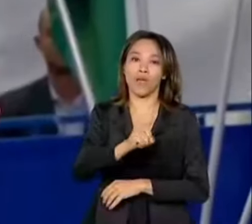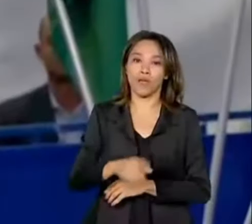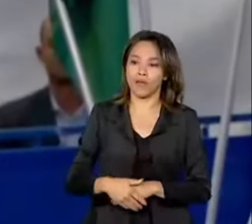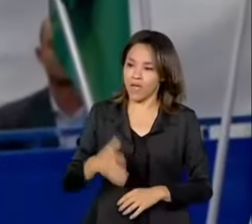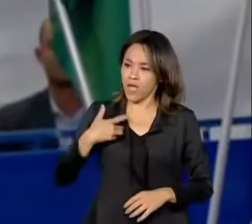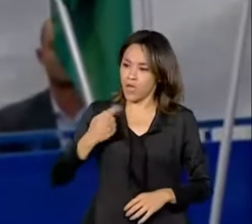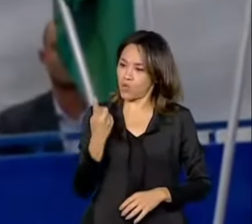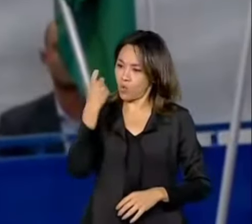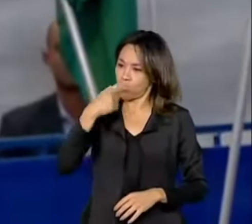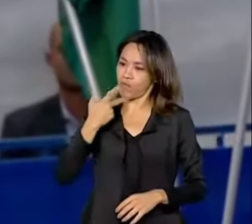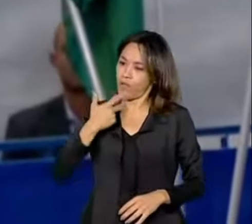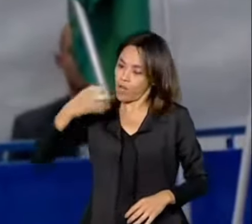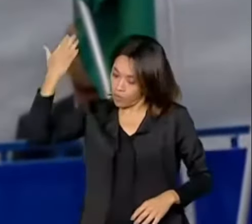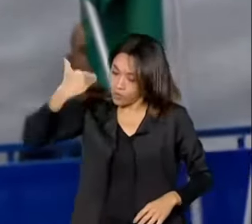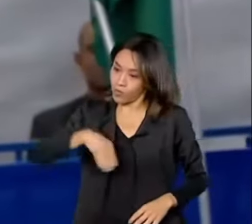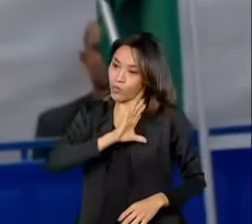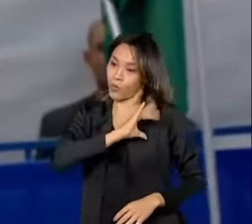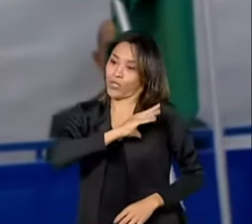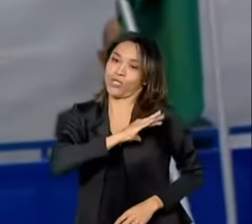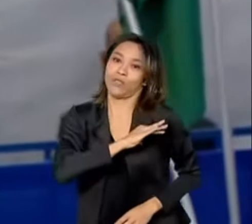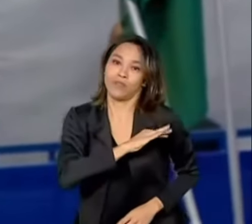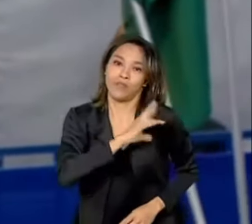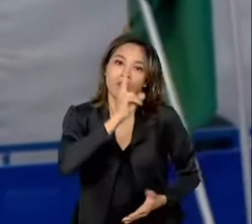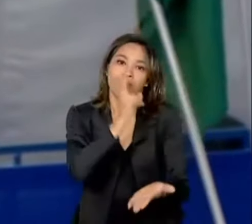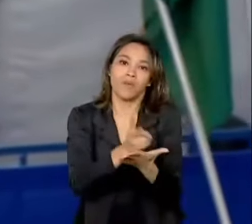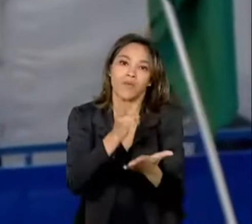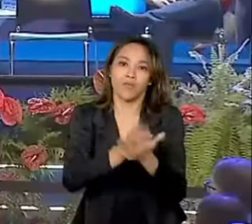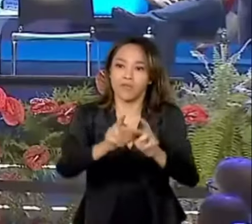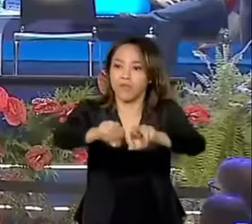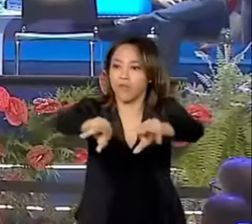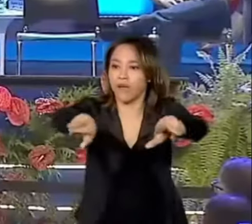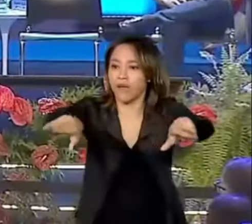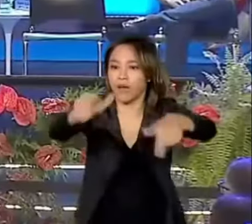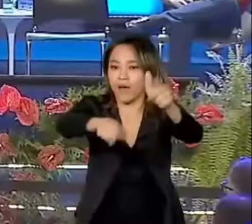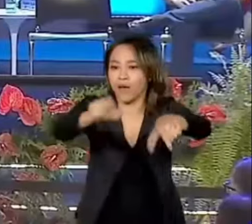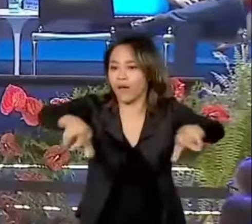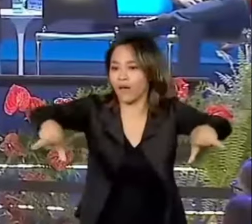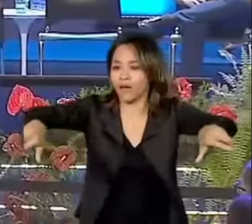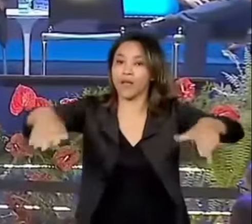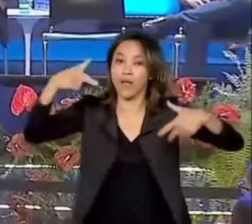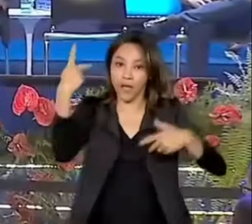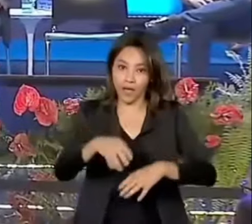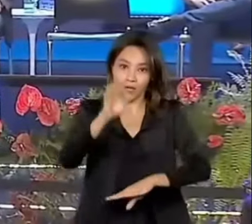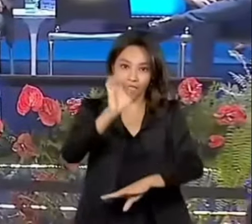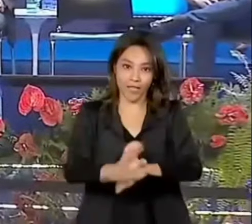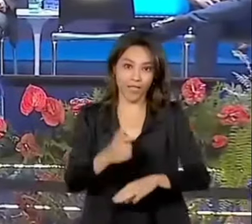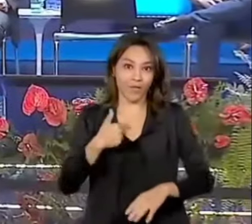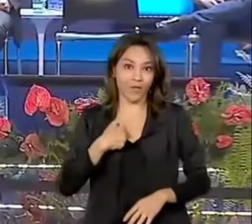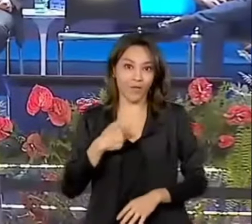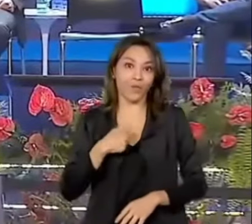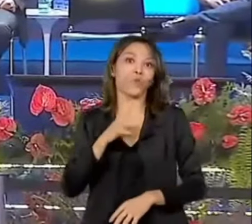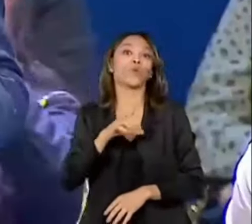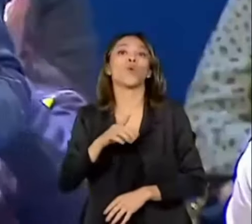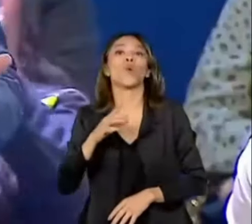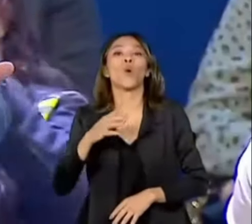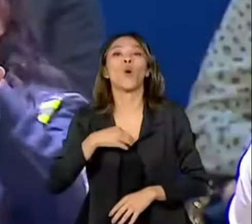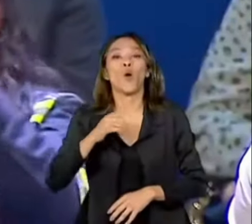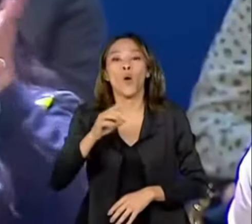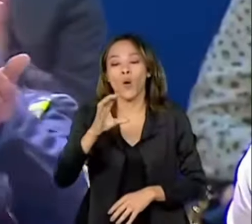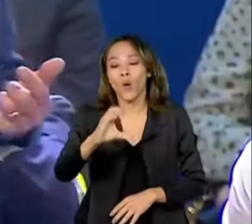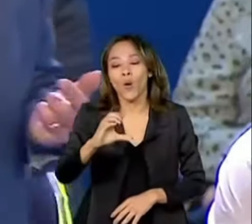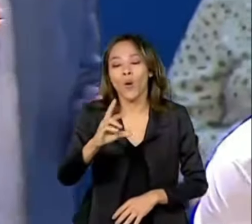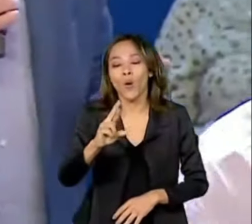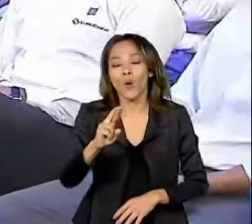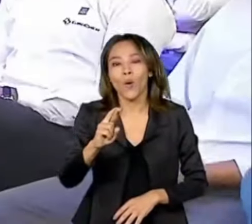sou corintiano, mesmo quando eu estou num público adverso. Em Minas Gerais eu sou cruzeirense,